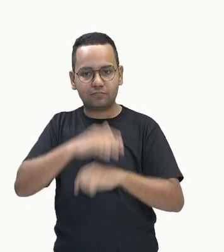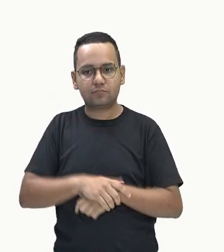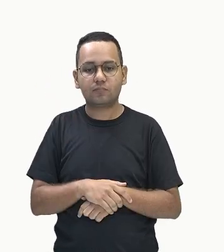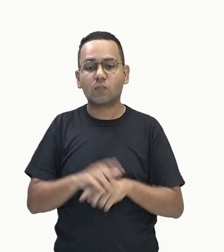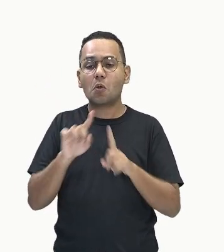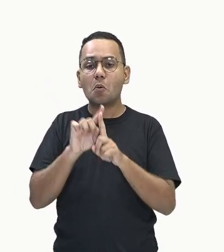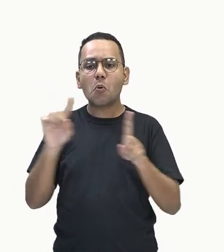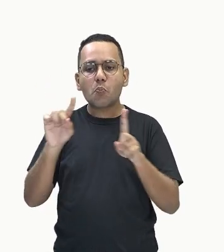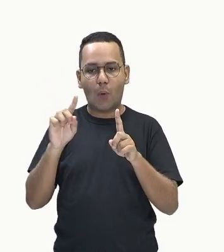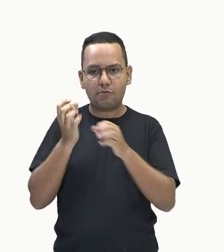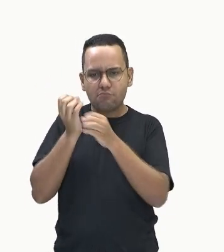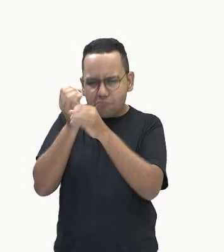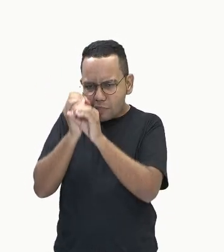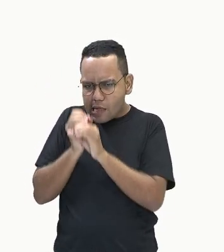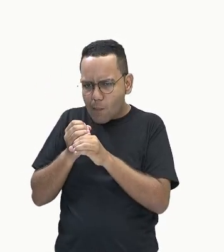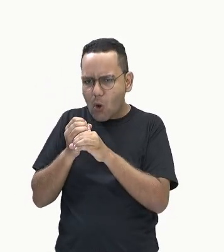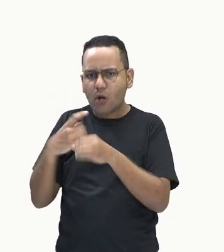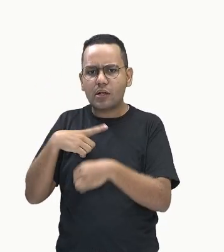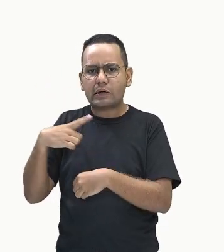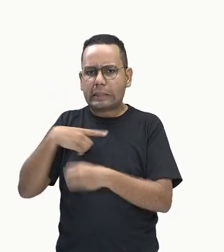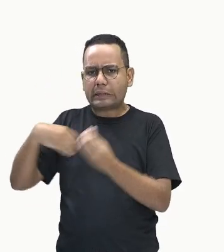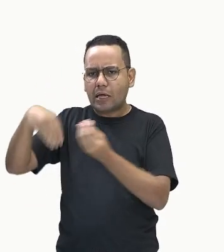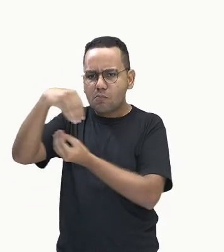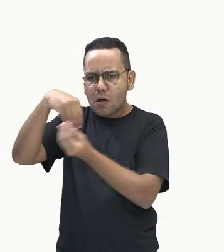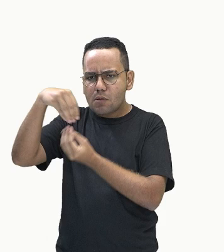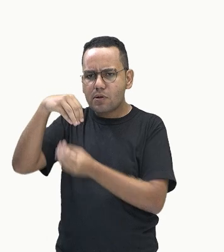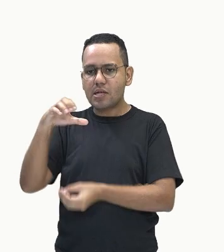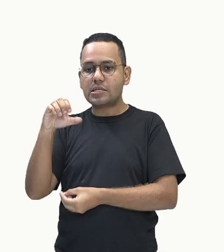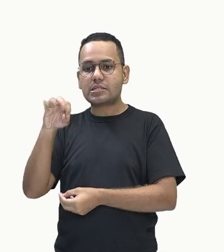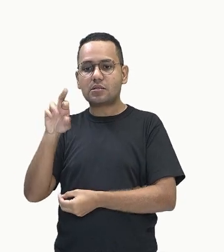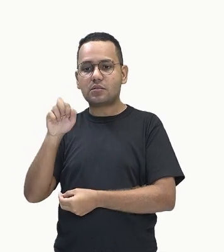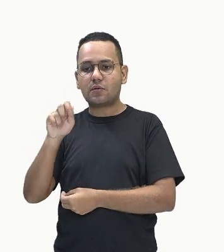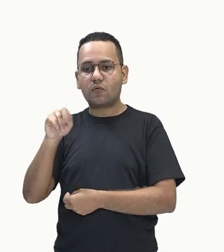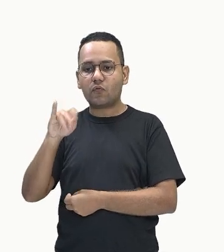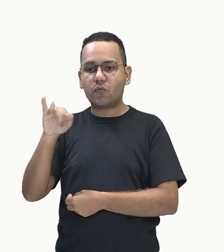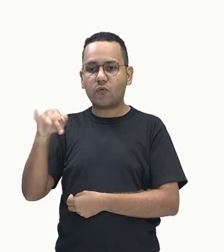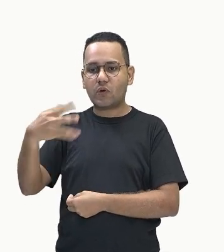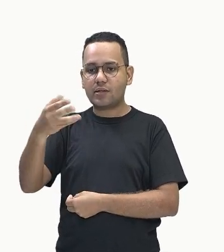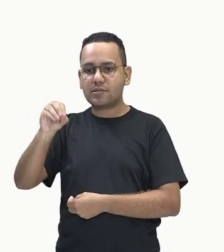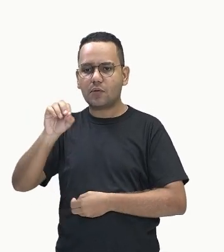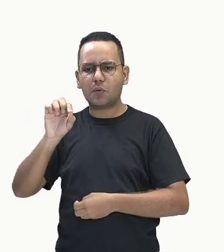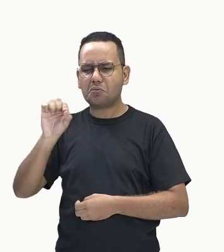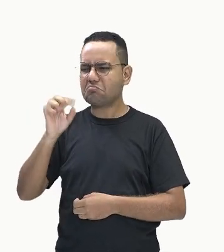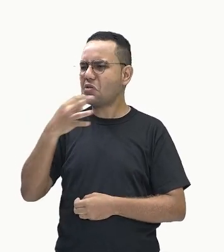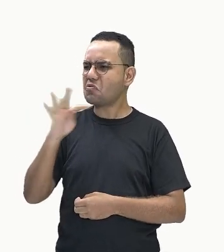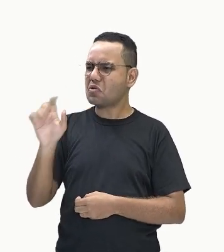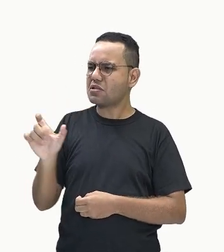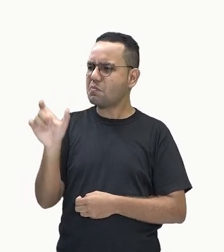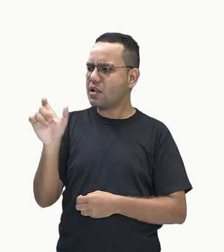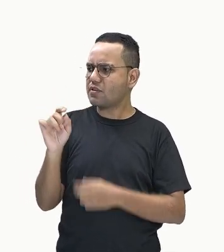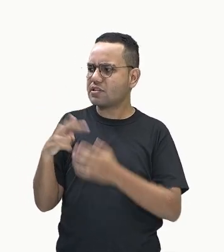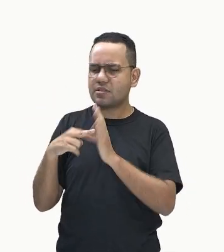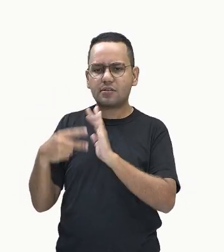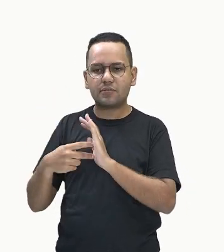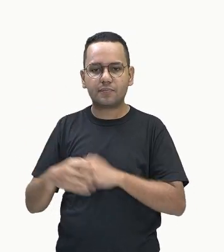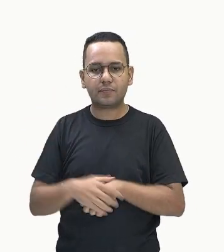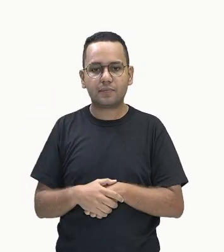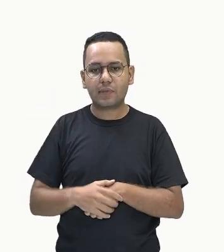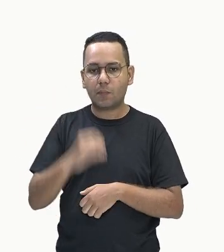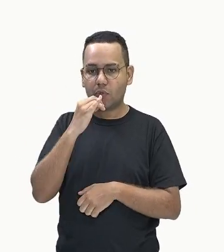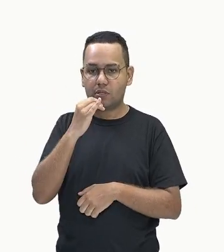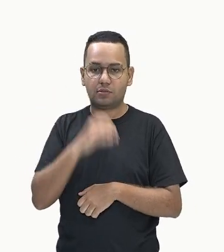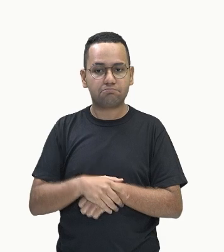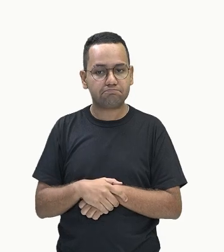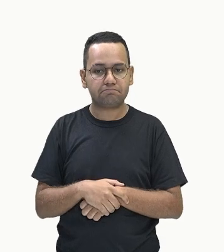centrifugação. Professor, o que é centrifugação? Nunca ouvi falar disso. Centrifugação, gente, é simplesmente girar